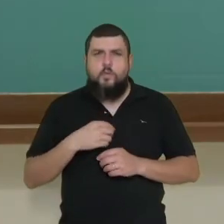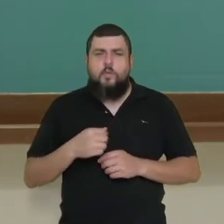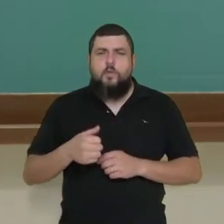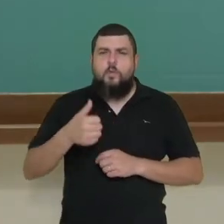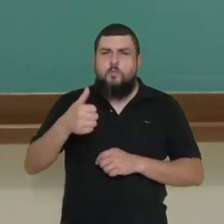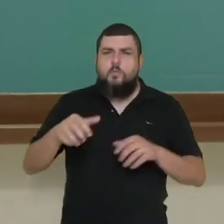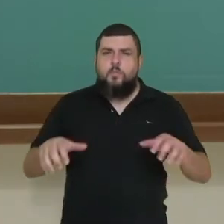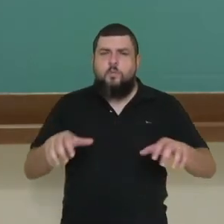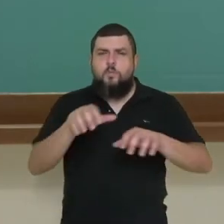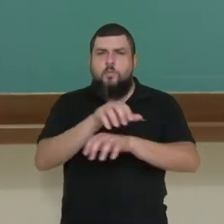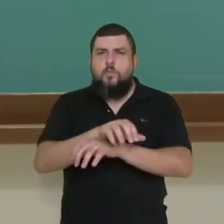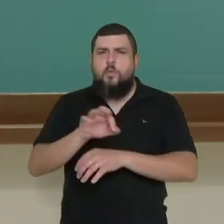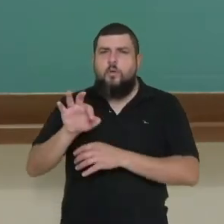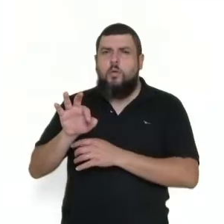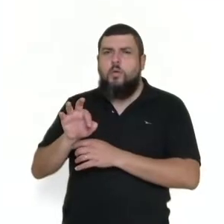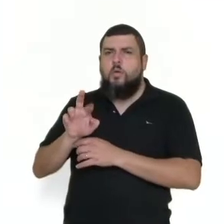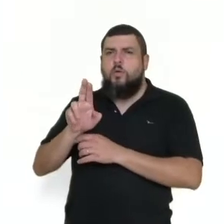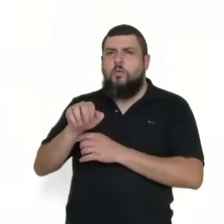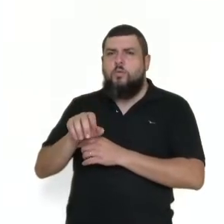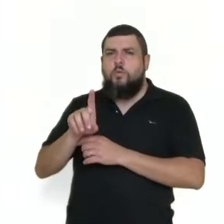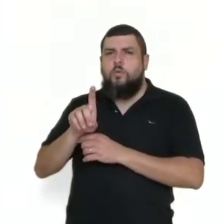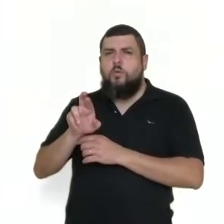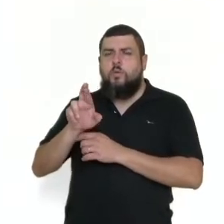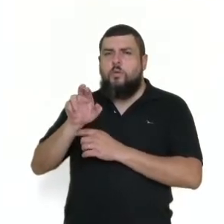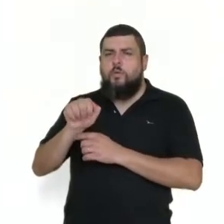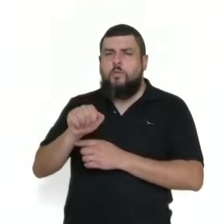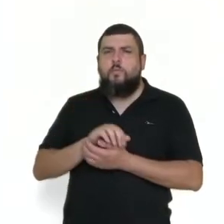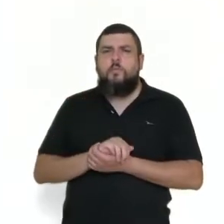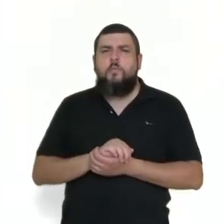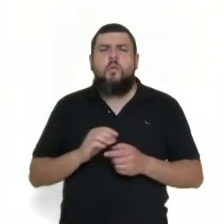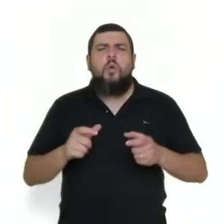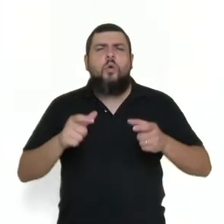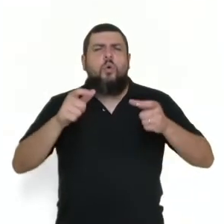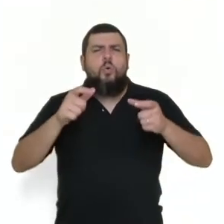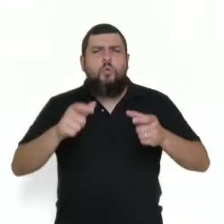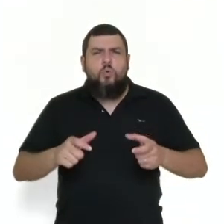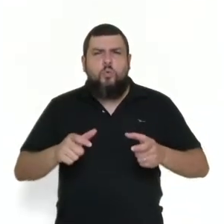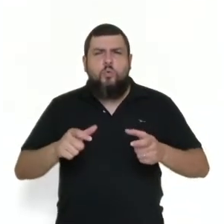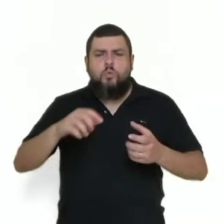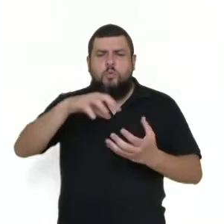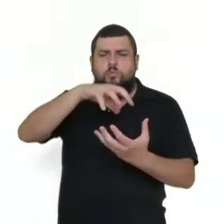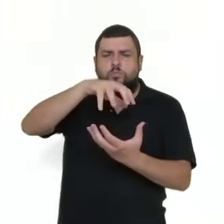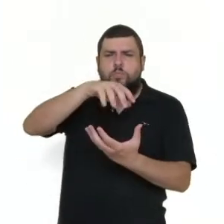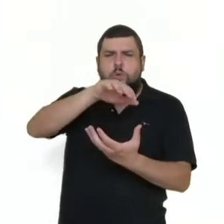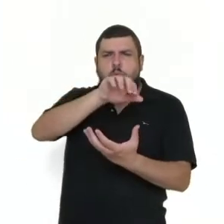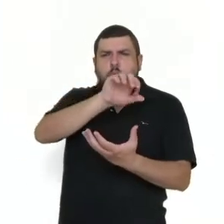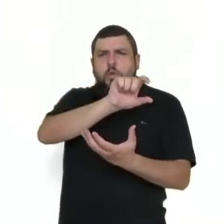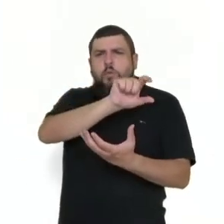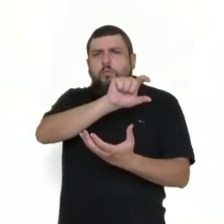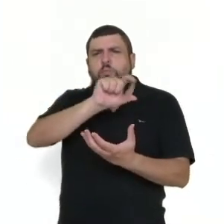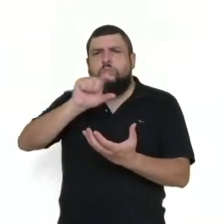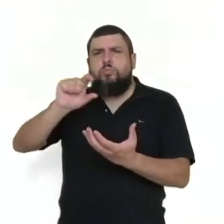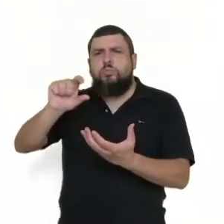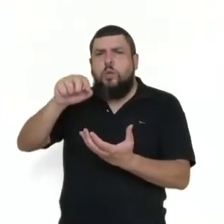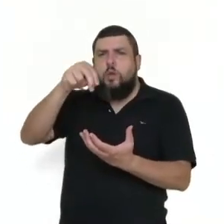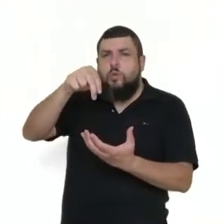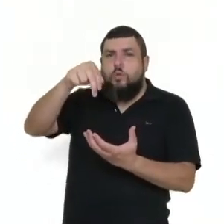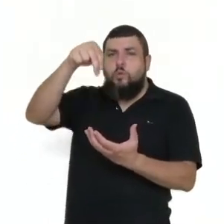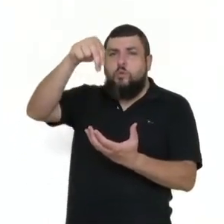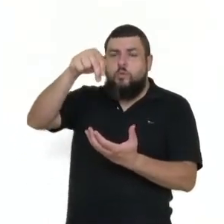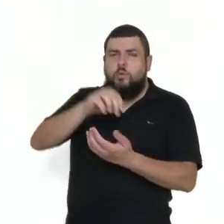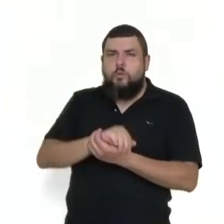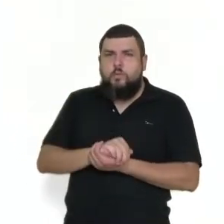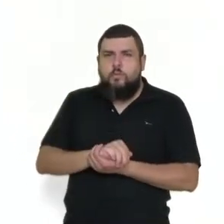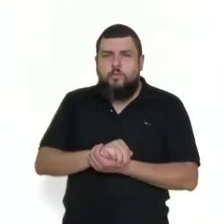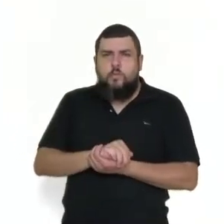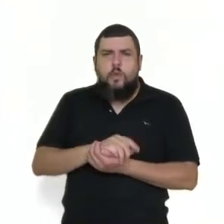chamar de tundra, tá? Típico do hemisfério norte, latitudes entre 60 e 80 graus, né? A vegetação é composta